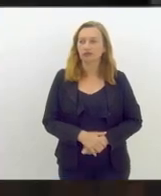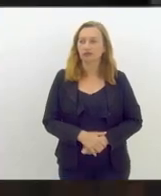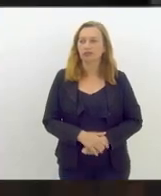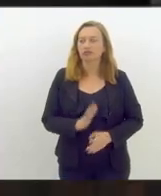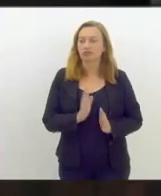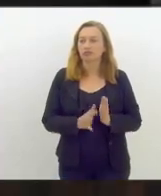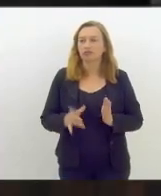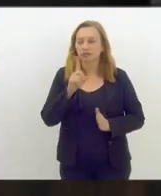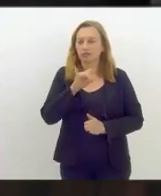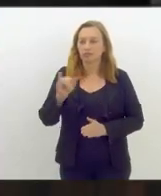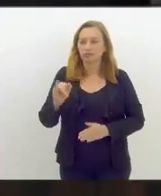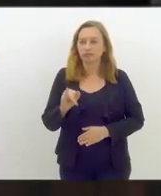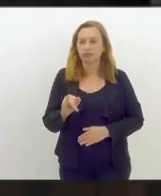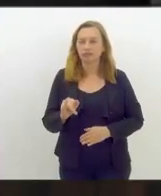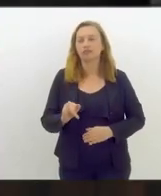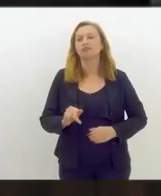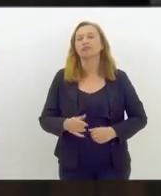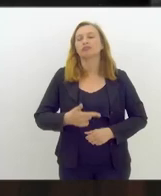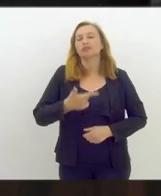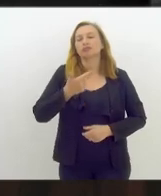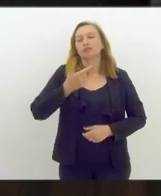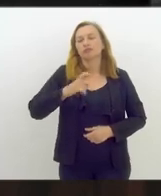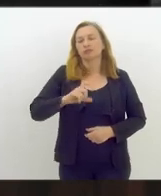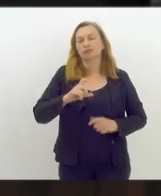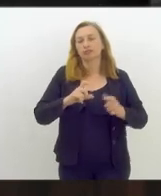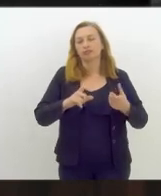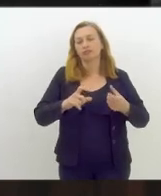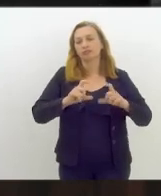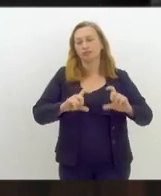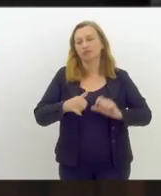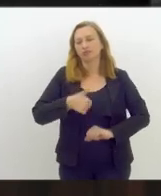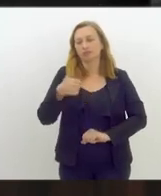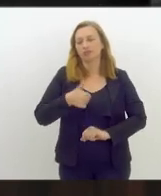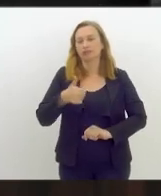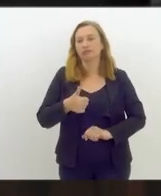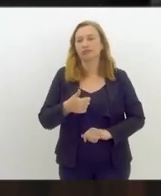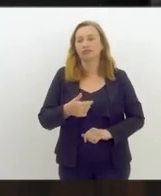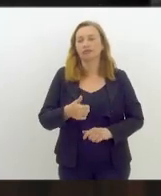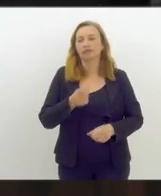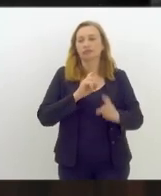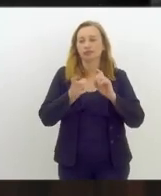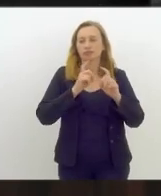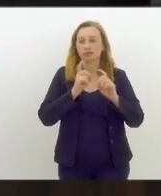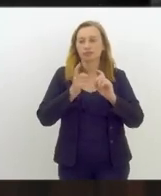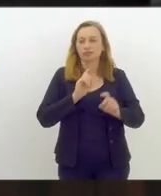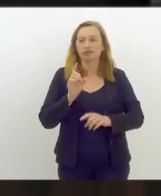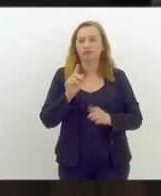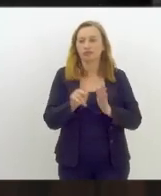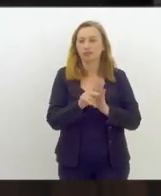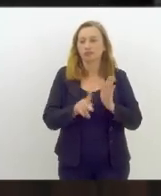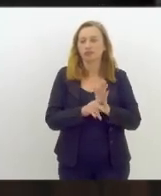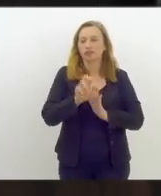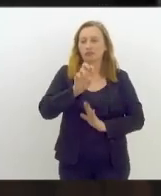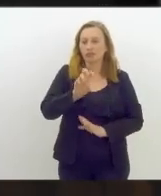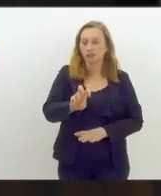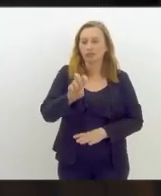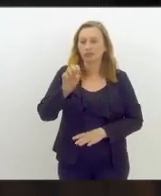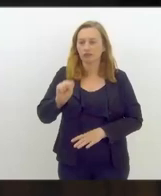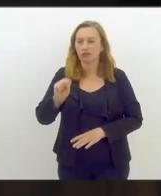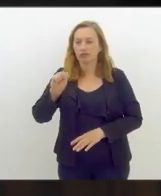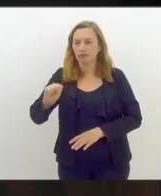Incluídos na ordem do dia, de acordo com o parágrafo 1º do artigo 47 do Regimento Interno, em tramitação ordinária, a primeira discussão, projeto de lei